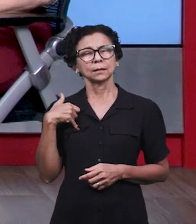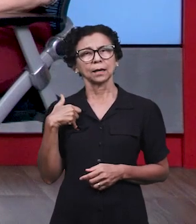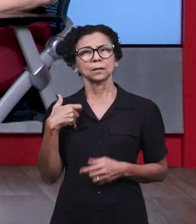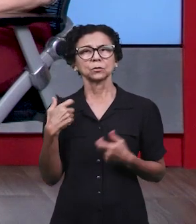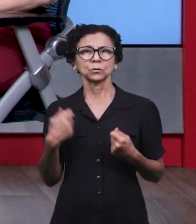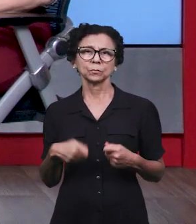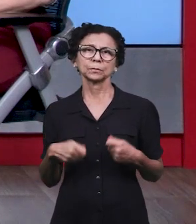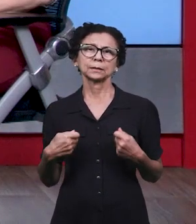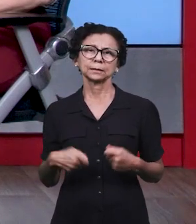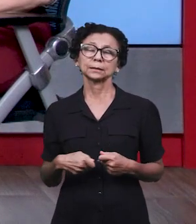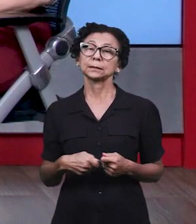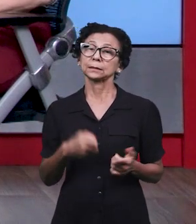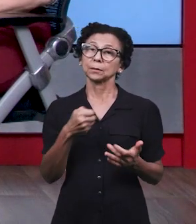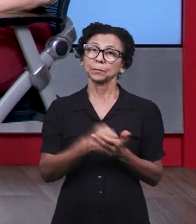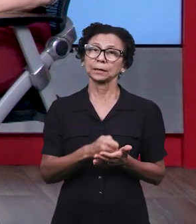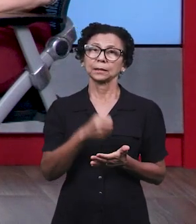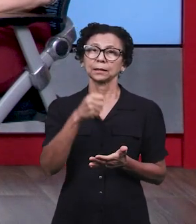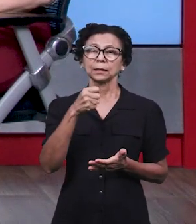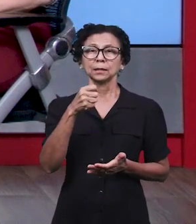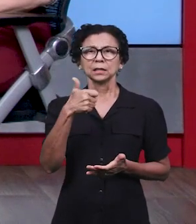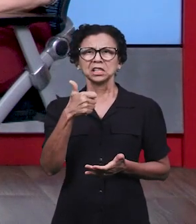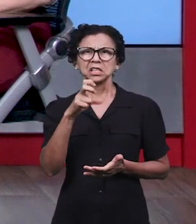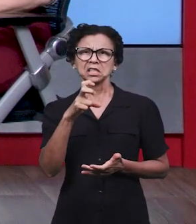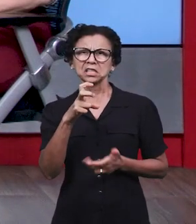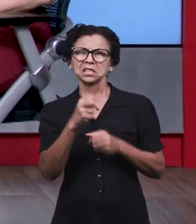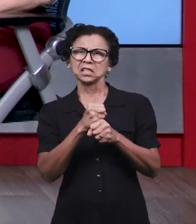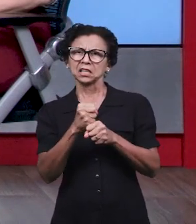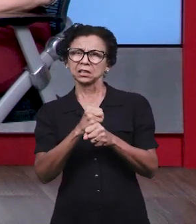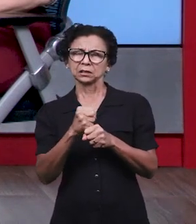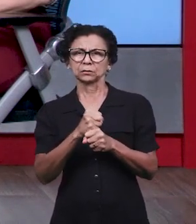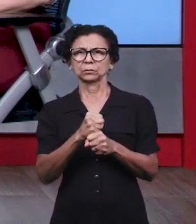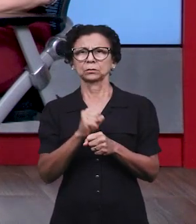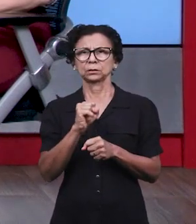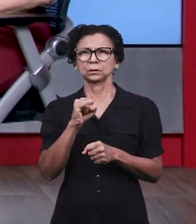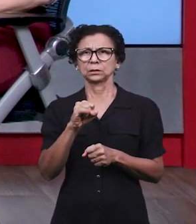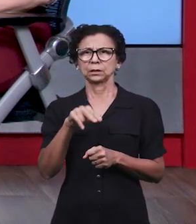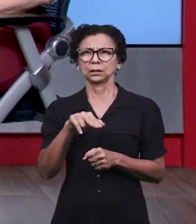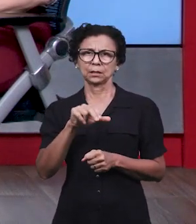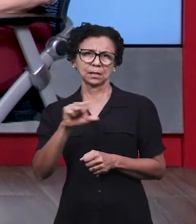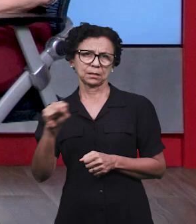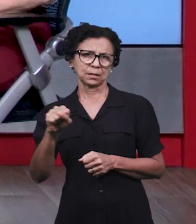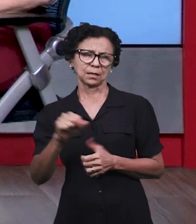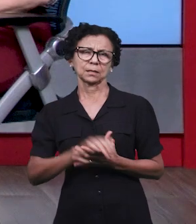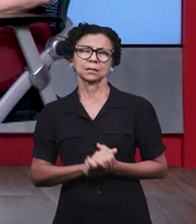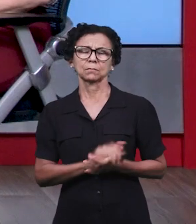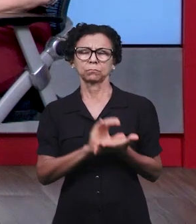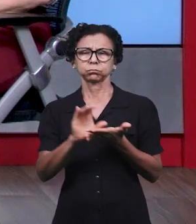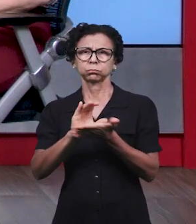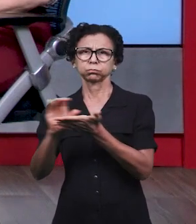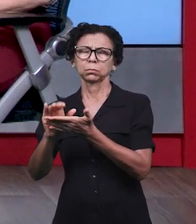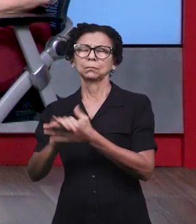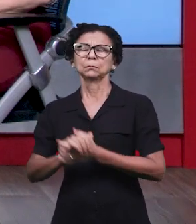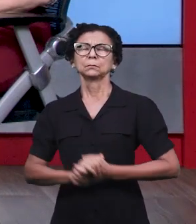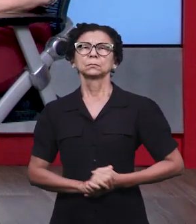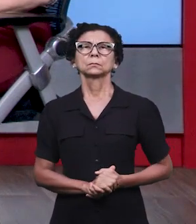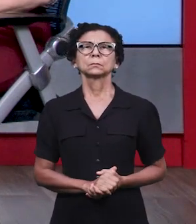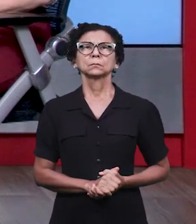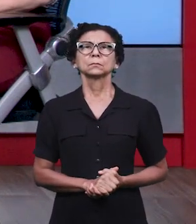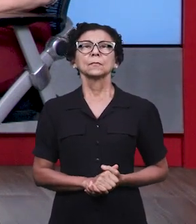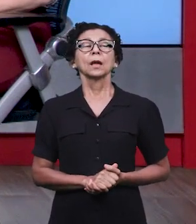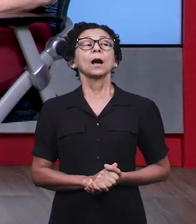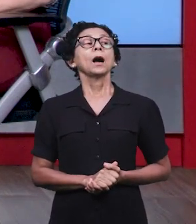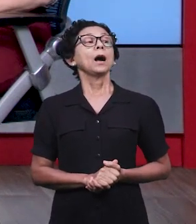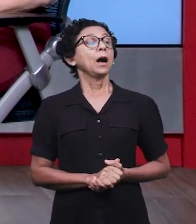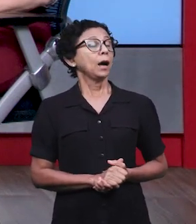15 anos de contribuição. E depois tem a moderada e a grave, aí tem uma E já regra que era vai assim subindo. antes da reforma? Era, não mudou. Então